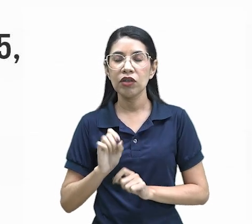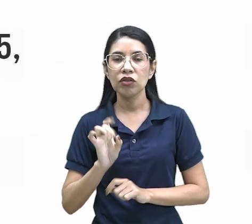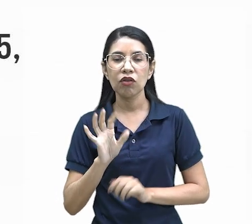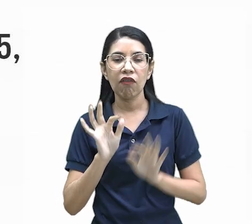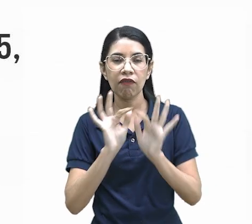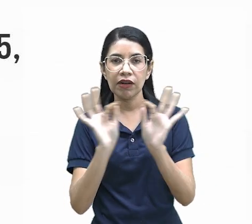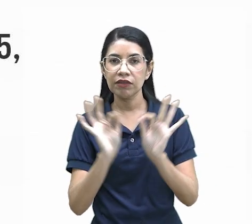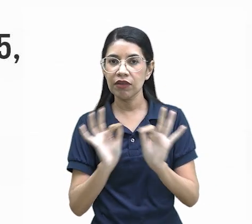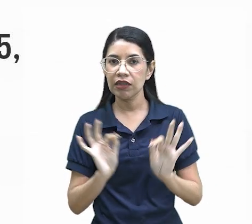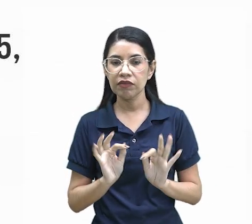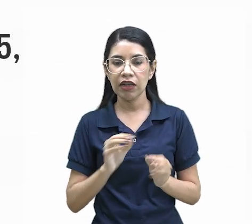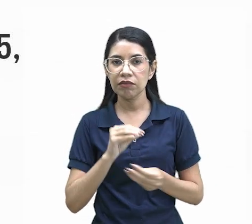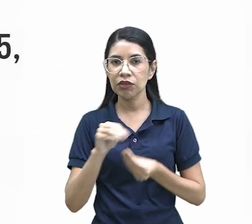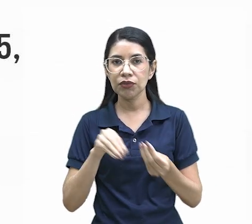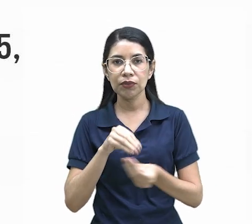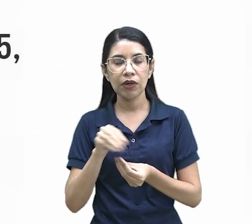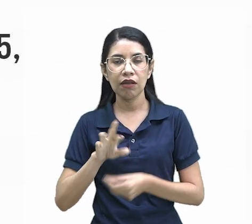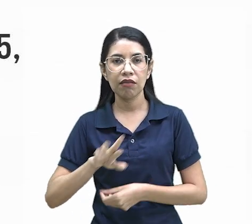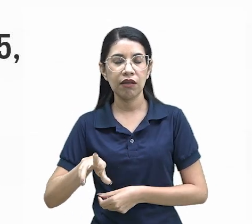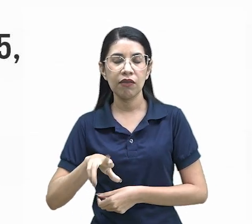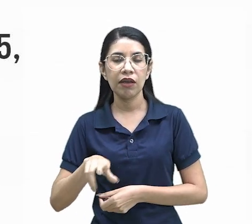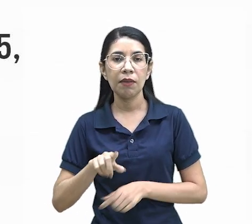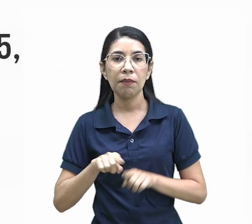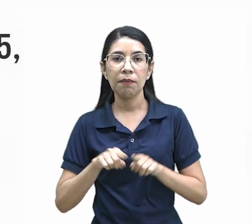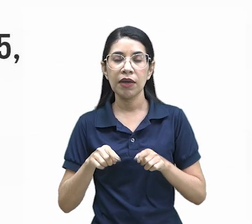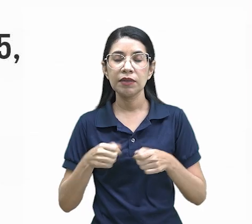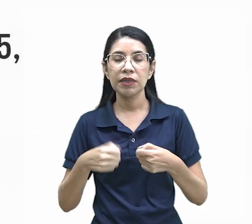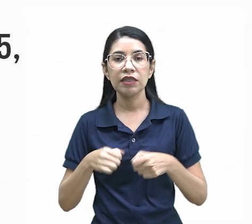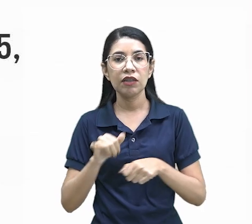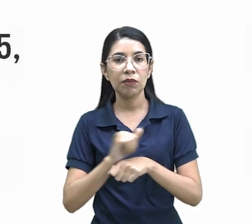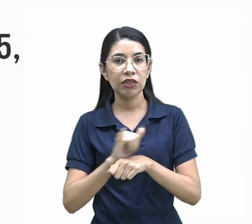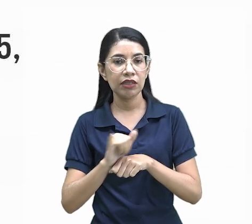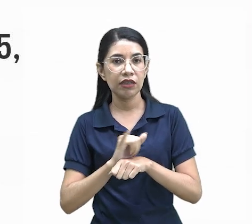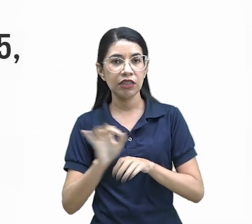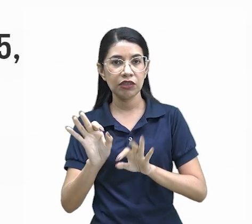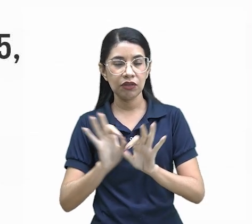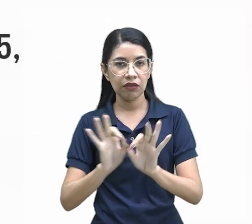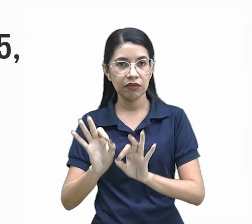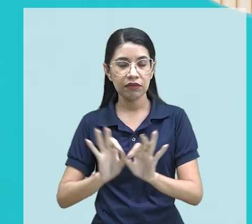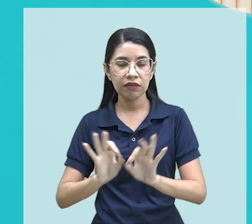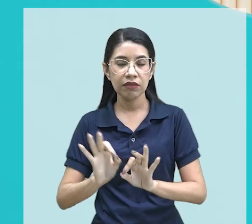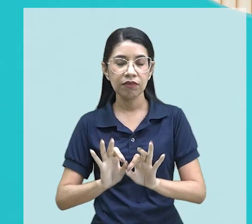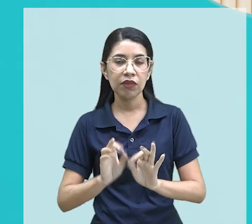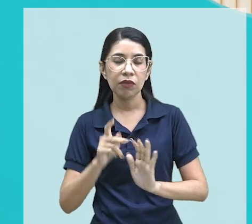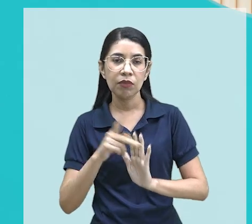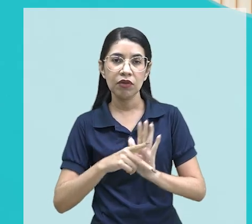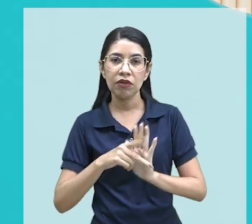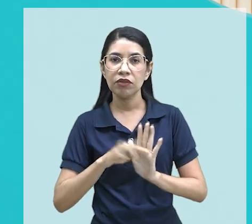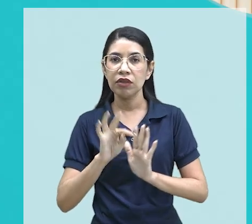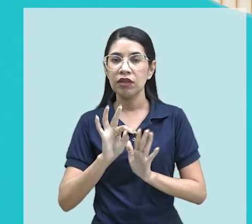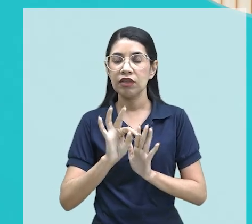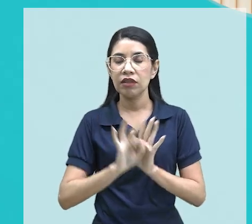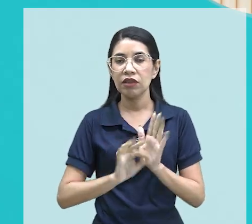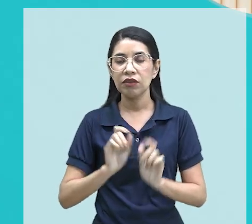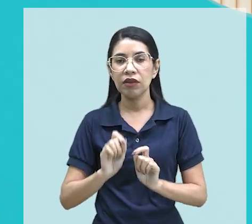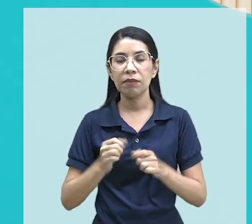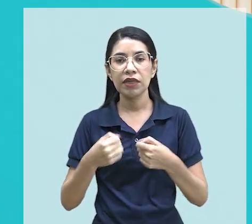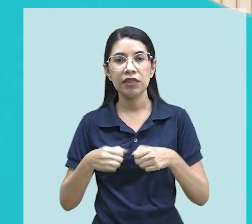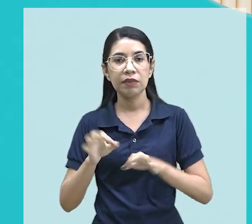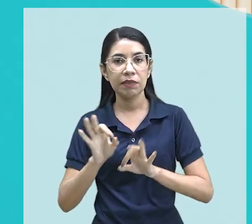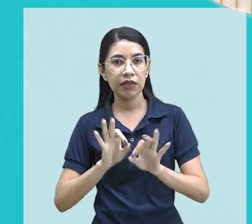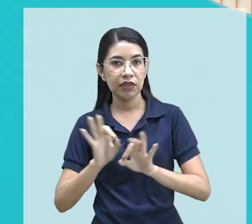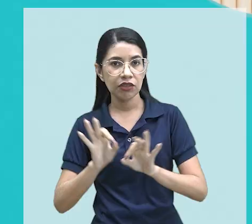de frases, mas um planejamento estratégico. Então, quando nós falamos de projeto de texto, a gente está falando de quê? De